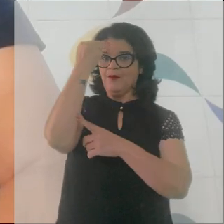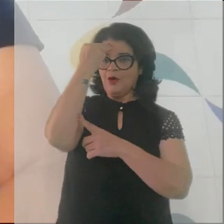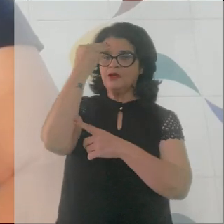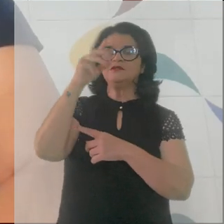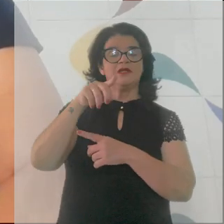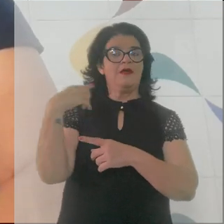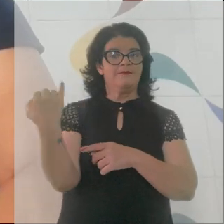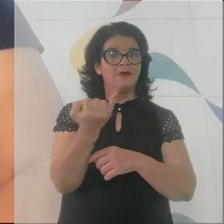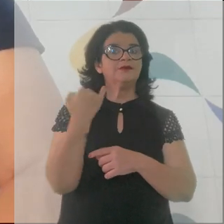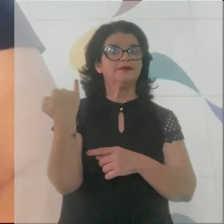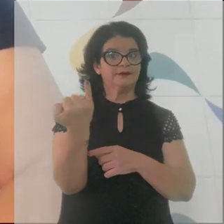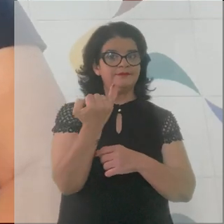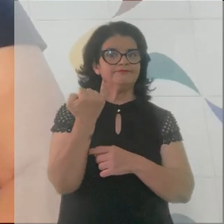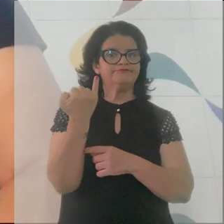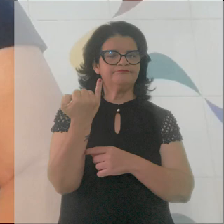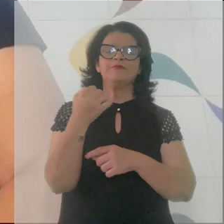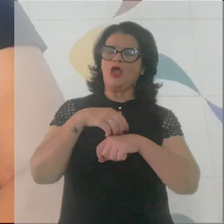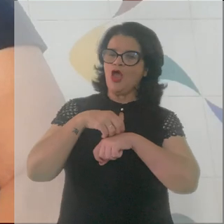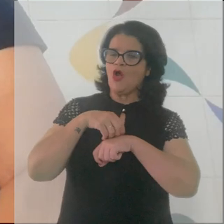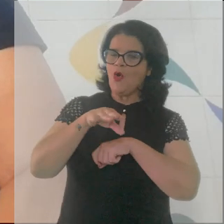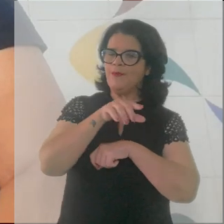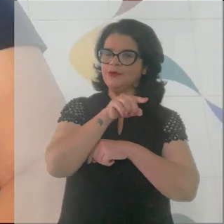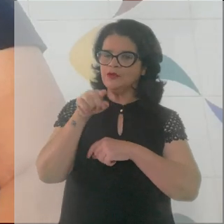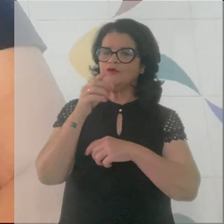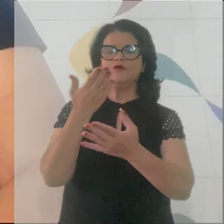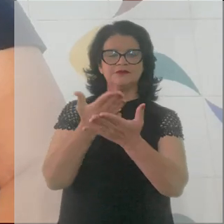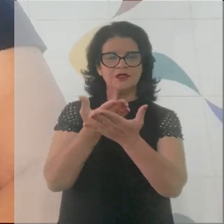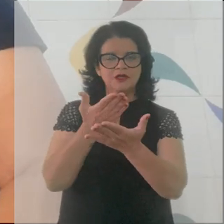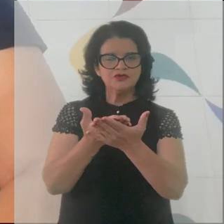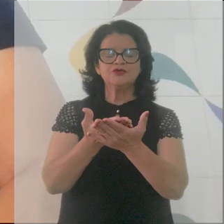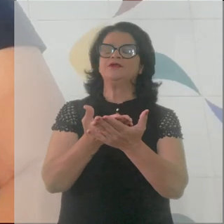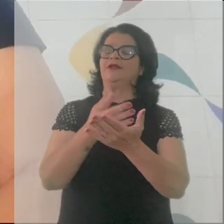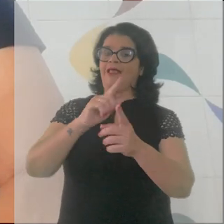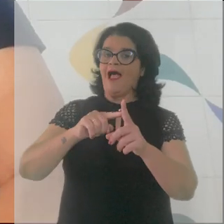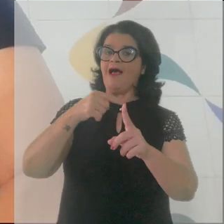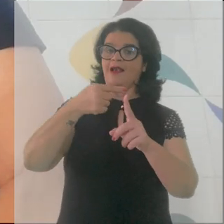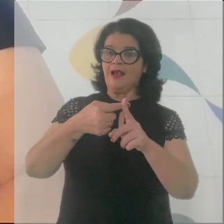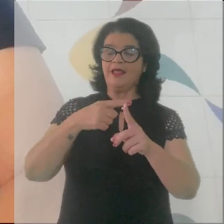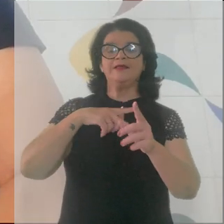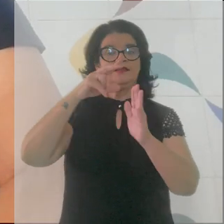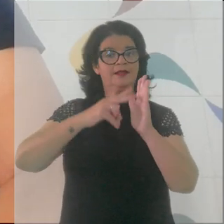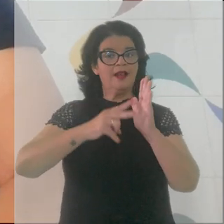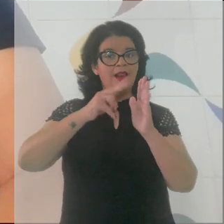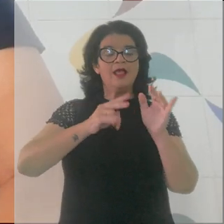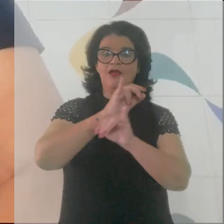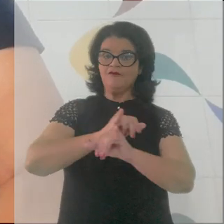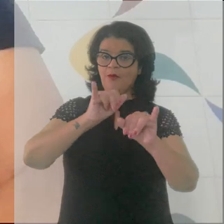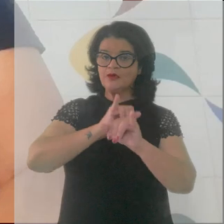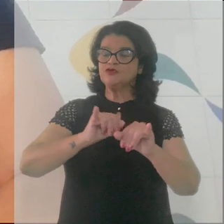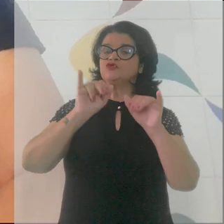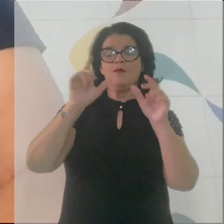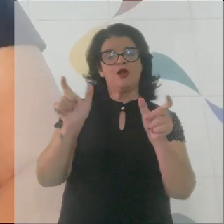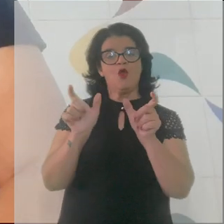memorizada, julgo importante. Recomendo que você, estudante, além de buscar ler informações sobre